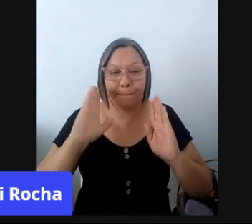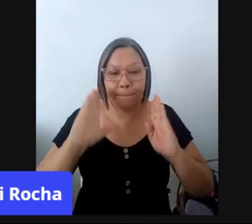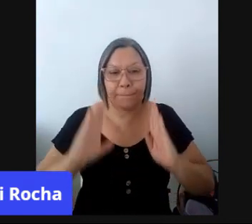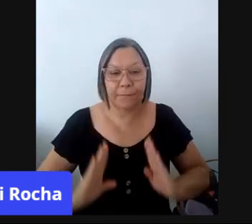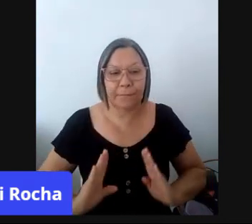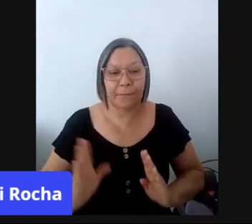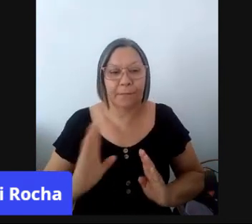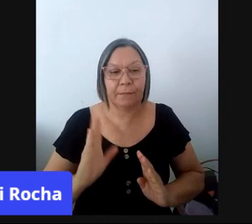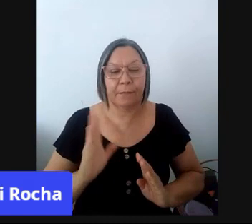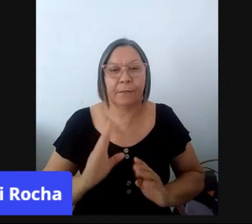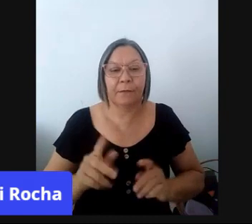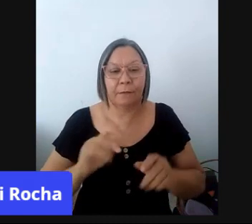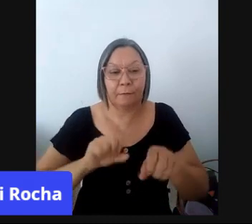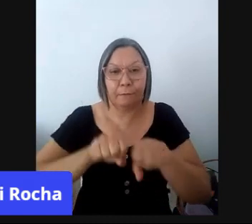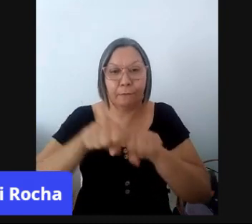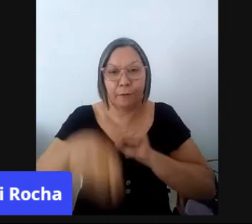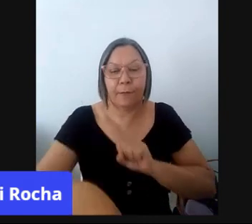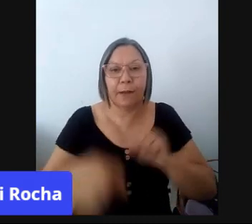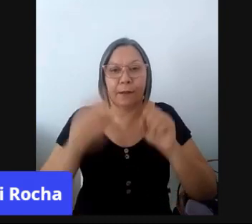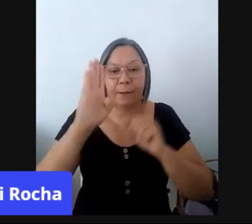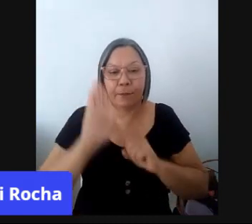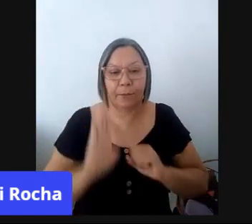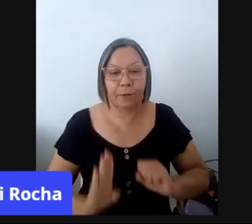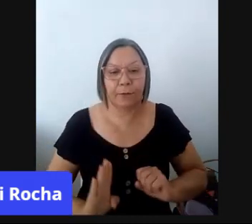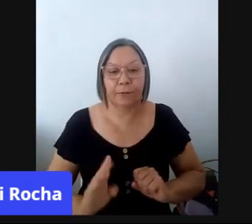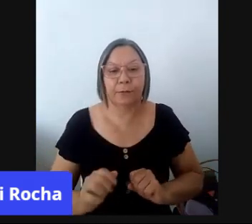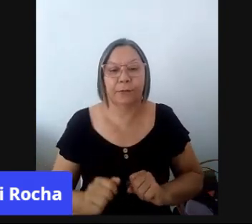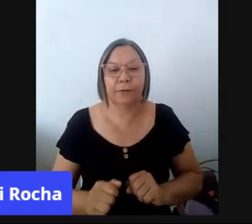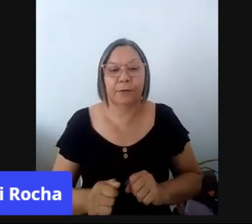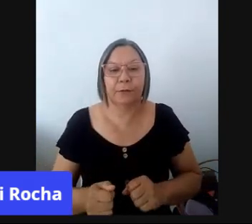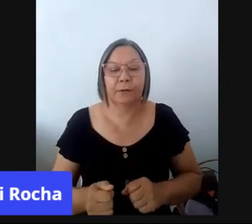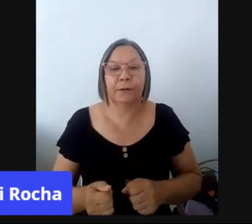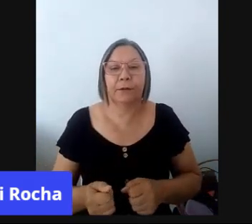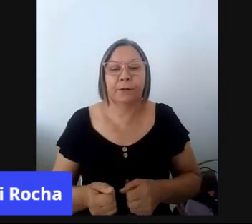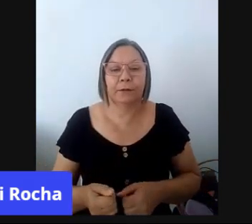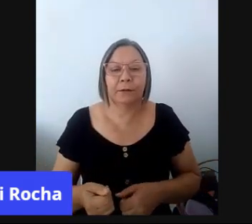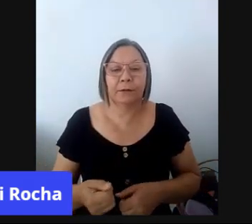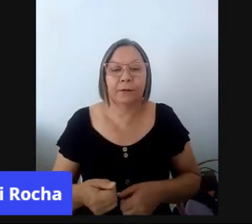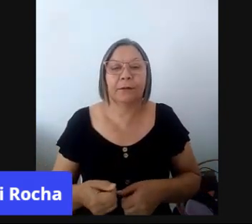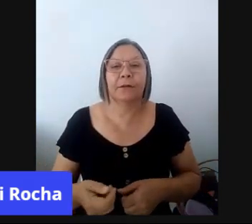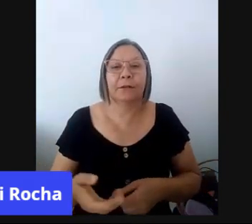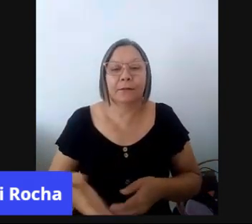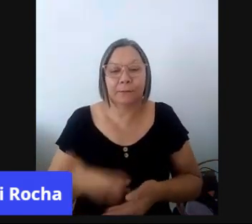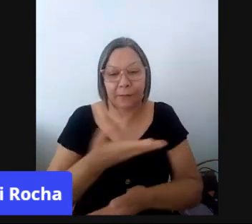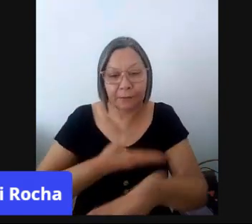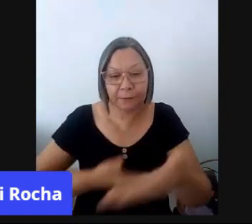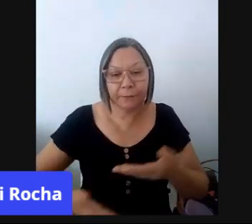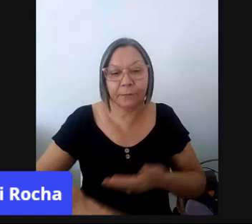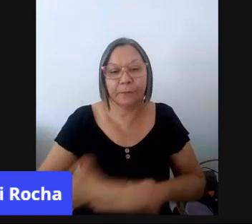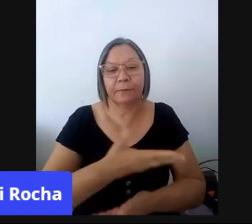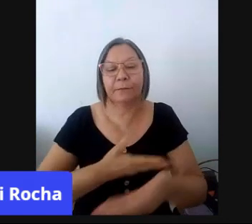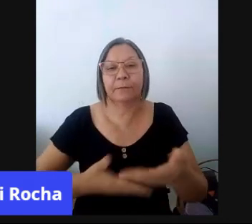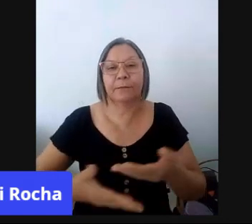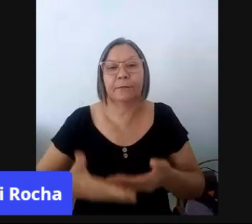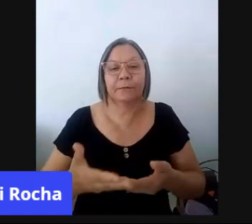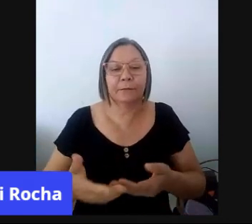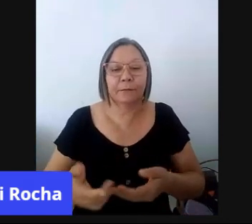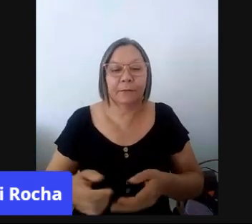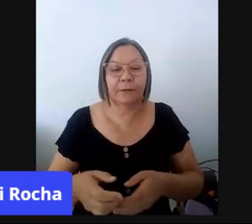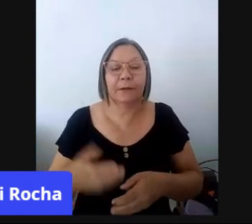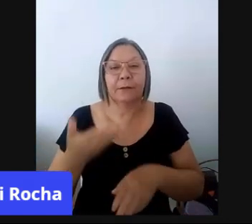esse espaço e espero que a formação de hoje seja muito enriquecedora aí para a prática educativa de todos.